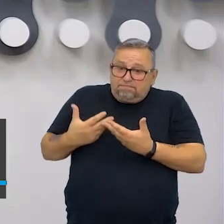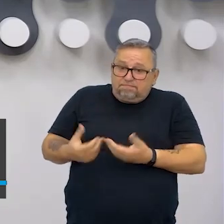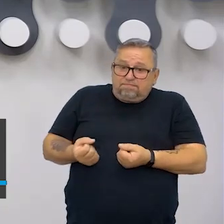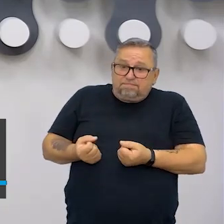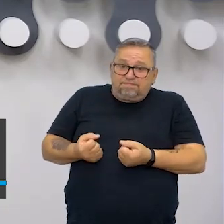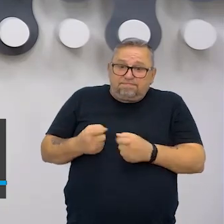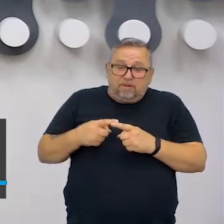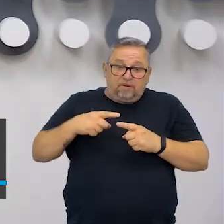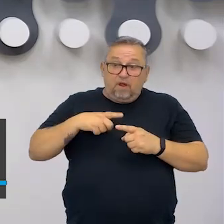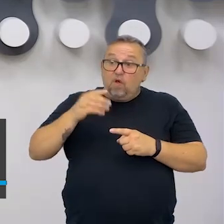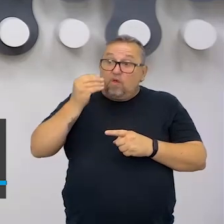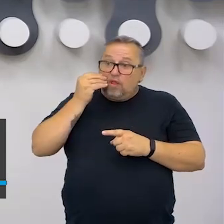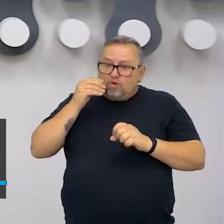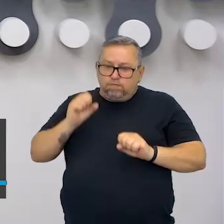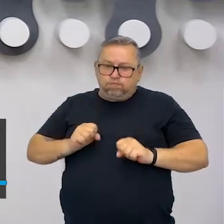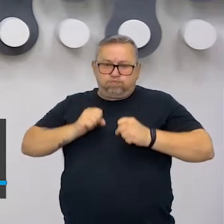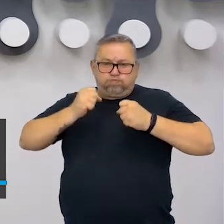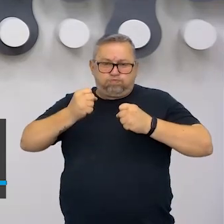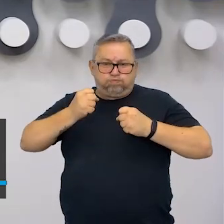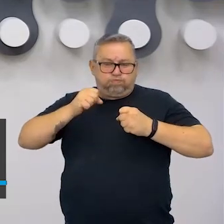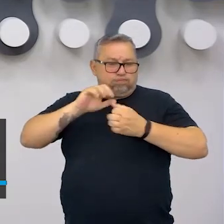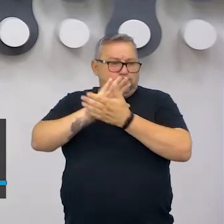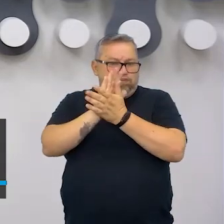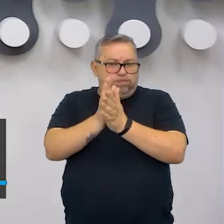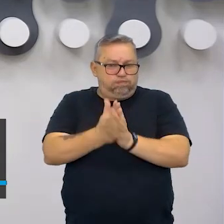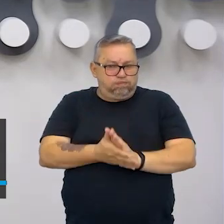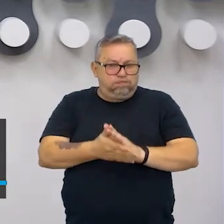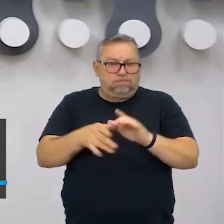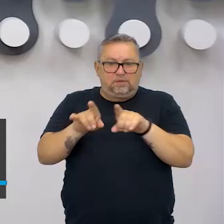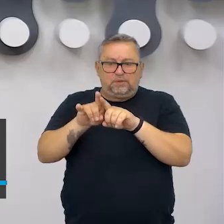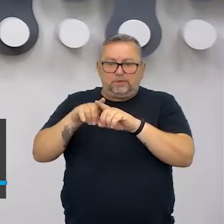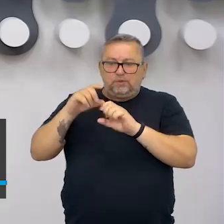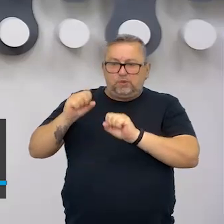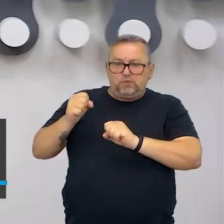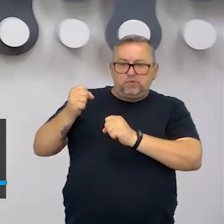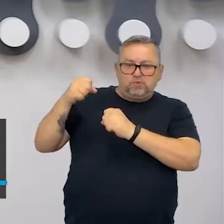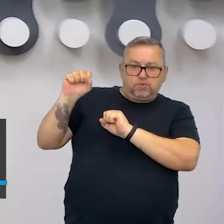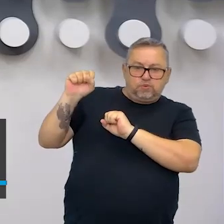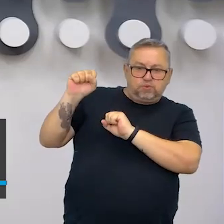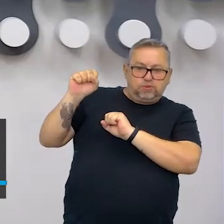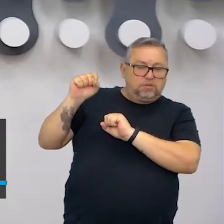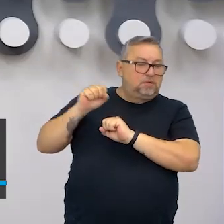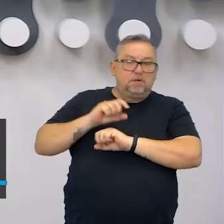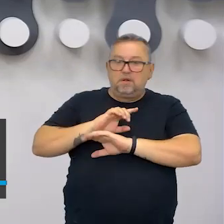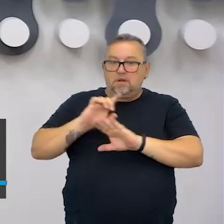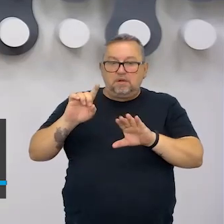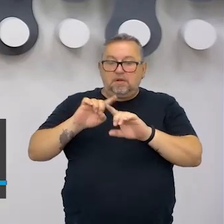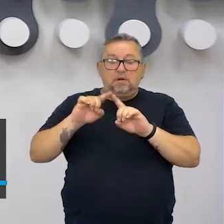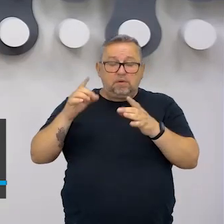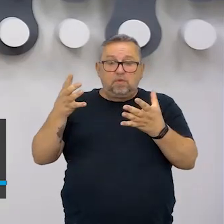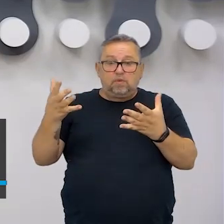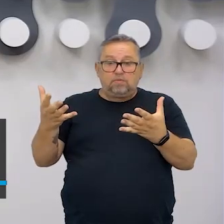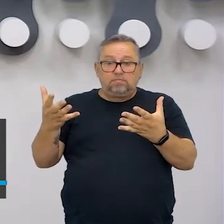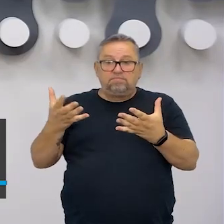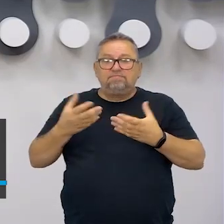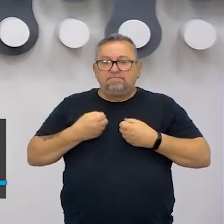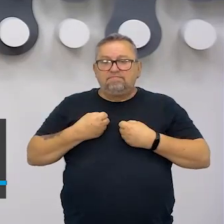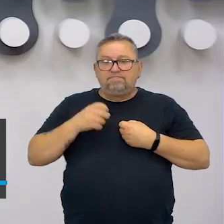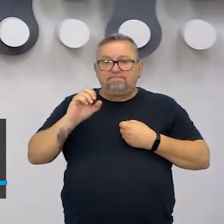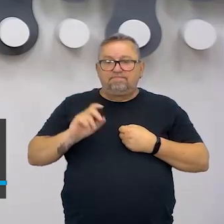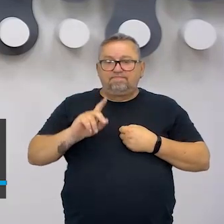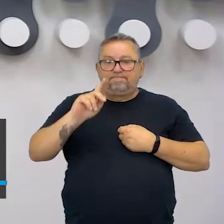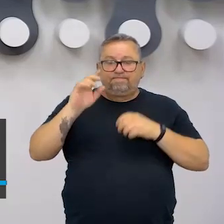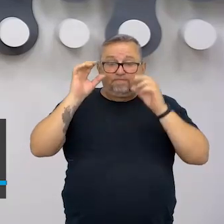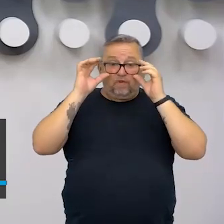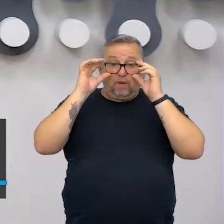vez de eu tentar vencer essa realidade, em vez de eu tentar resistir a essa realidade, em vez de eu tentar lutar contra os moinhos de